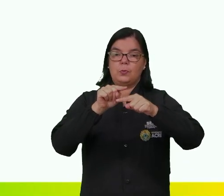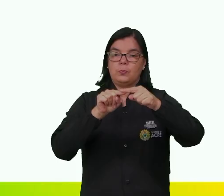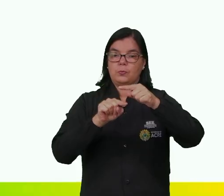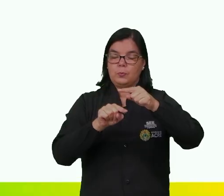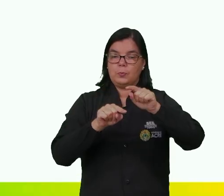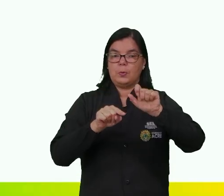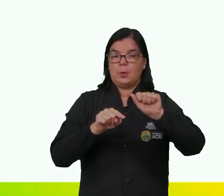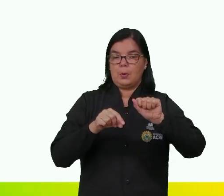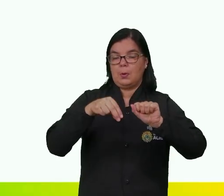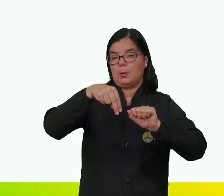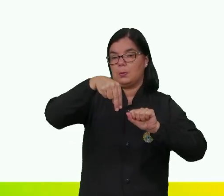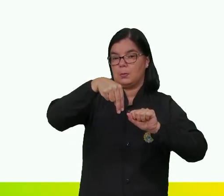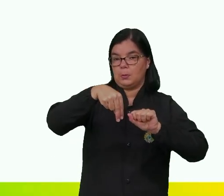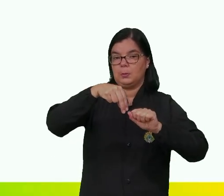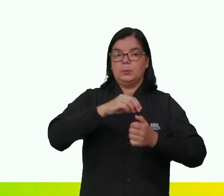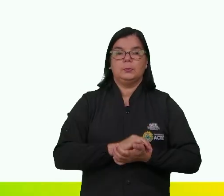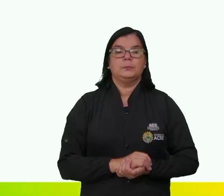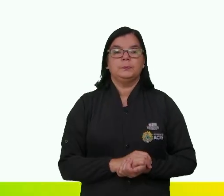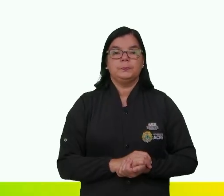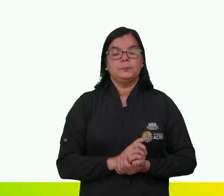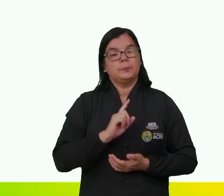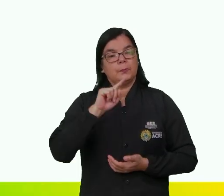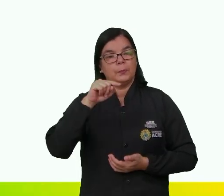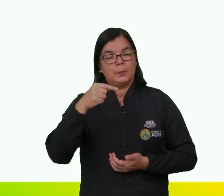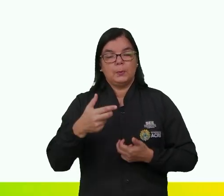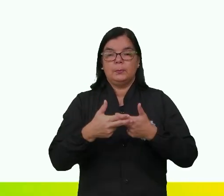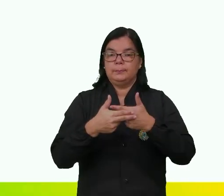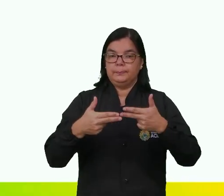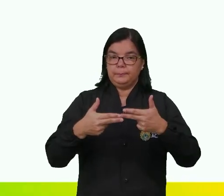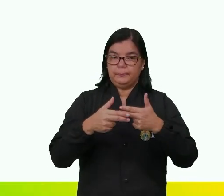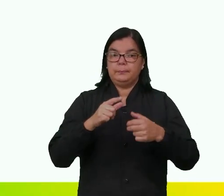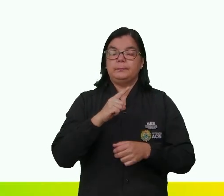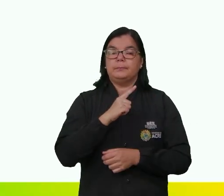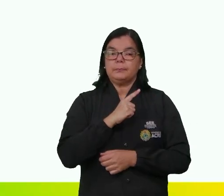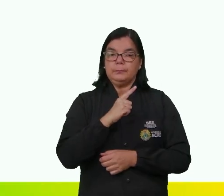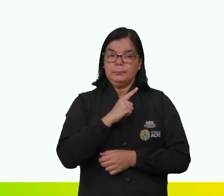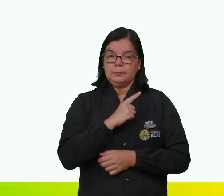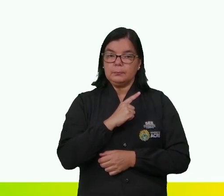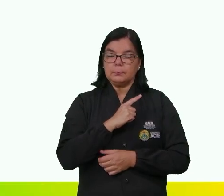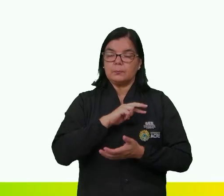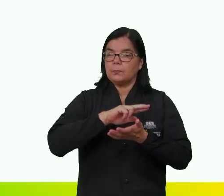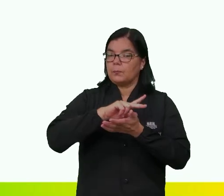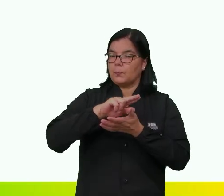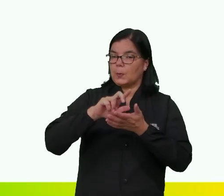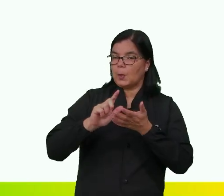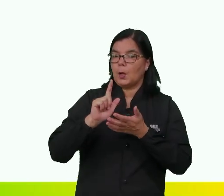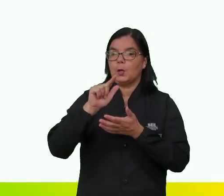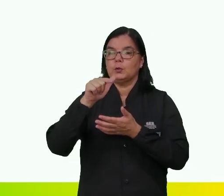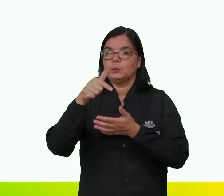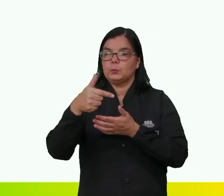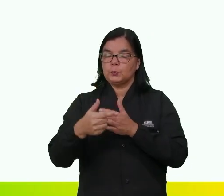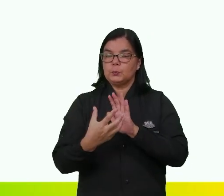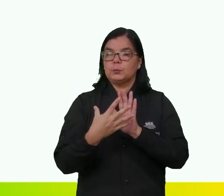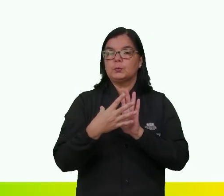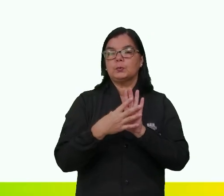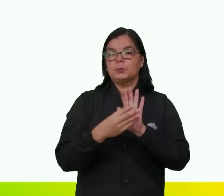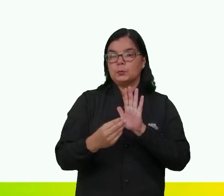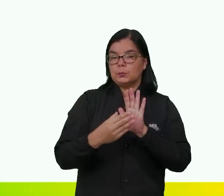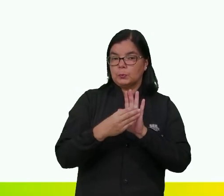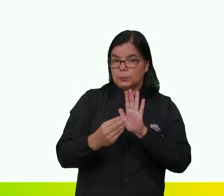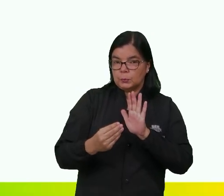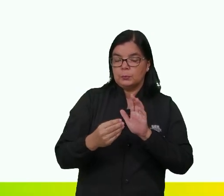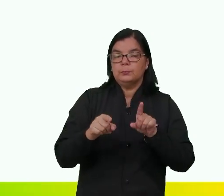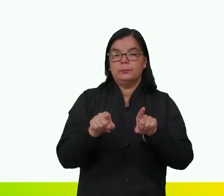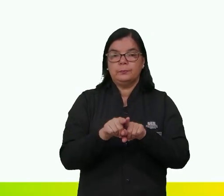A elevado a N. E além dessas propriedades que eu falei agora, nós temos essas várias outras propriedades aqui